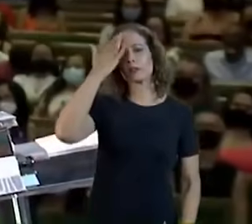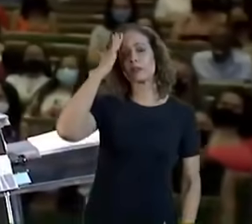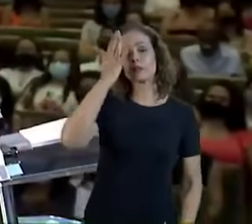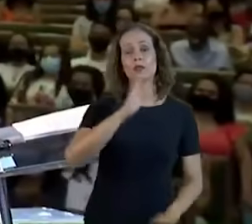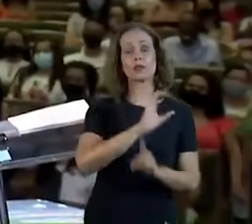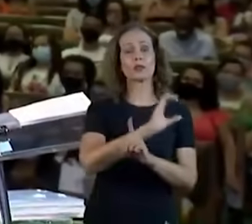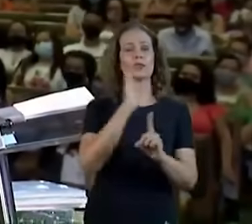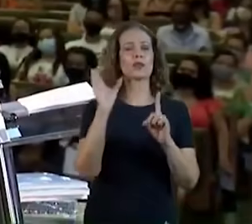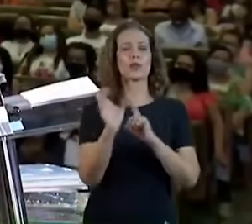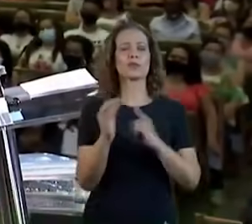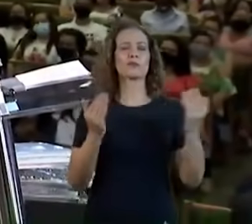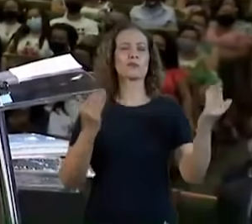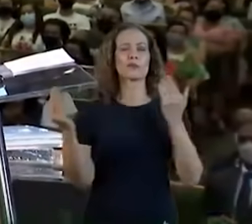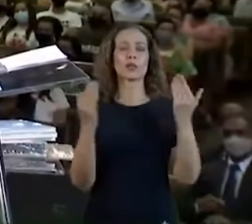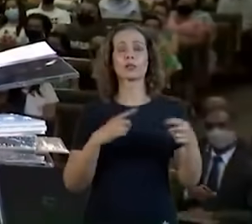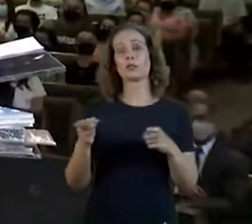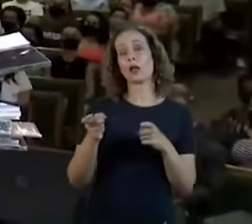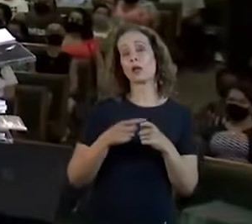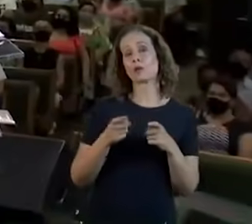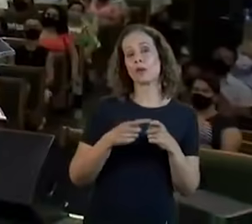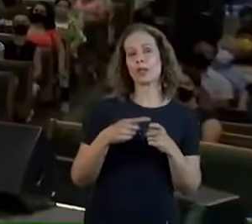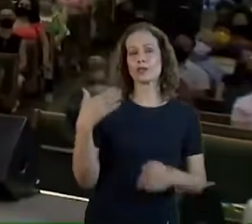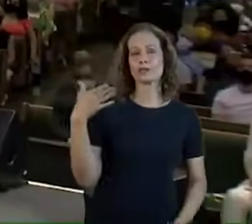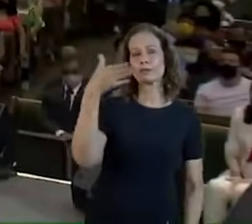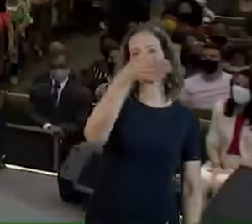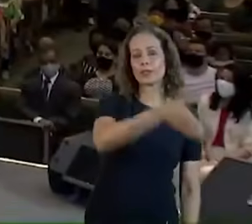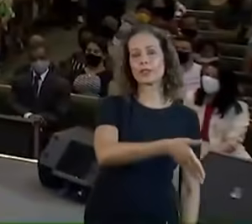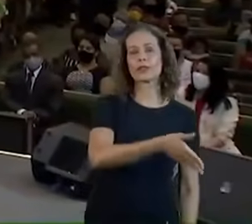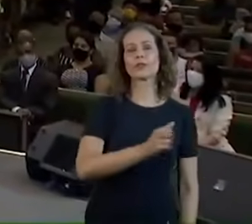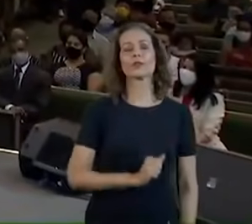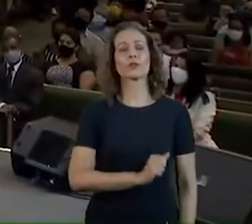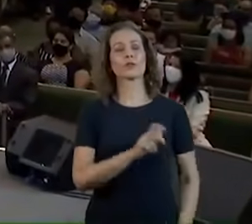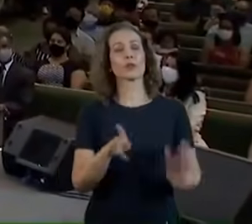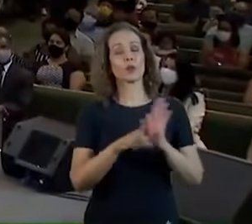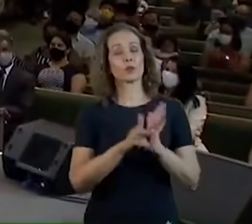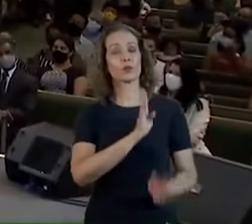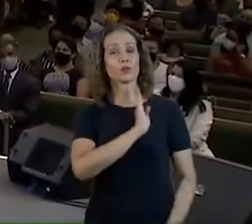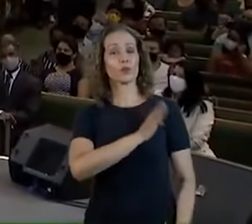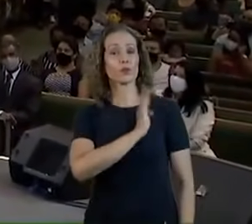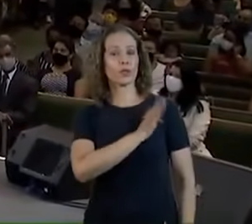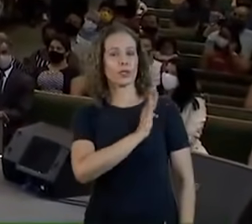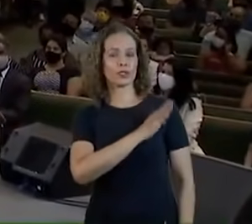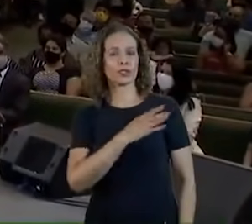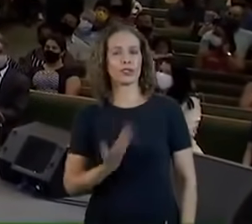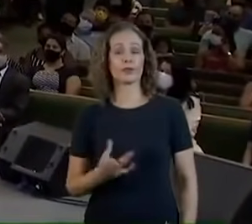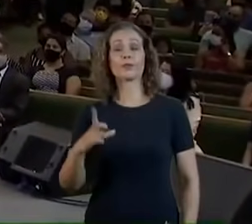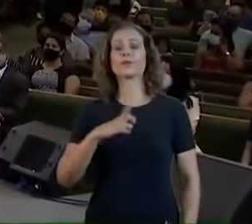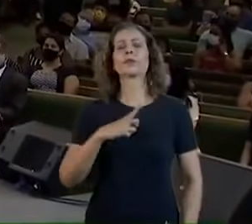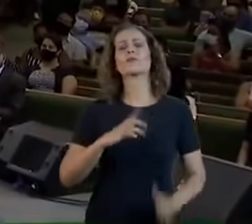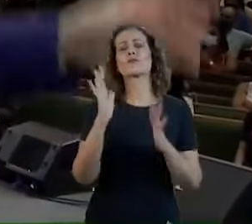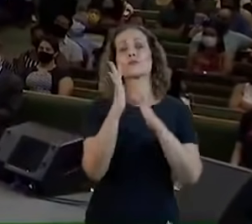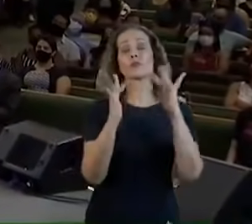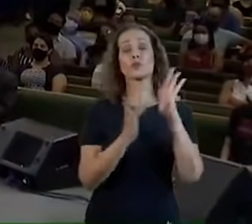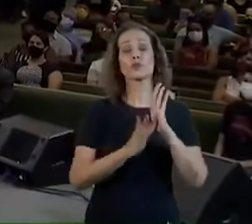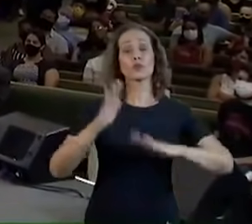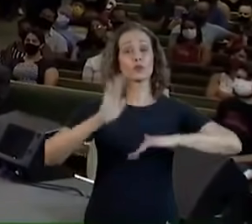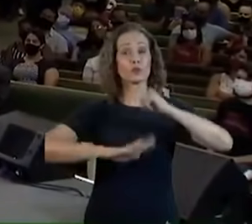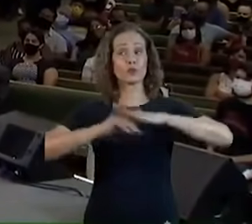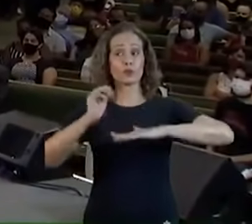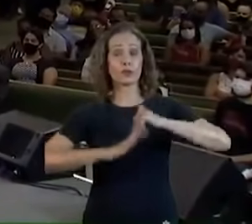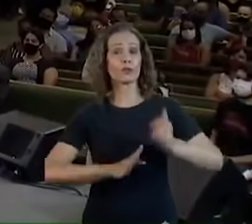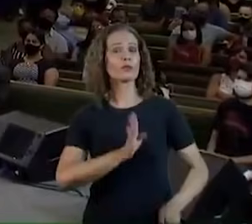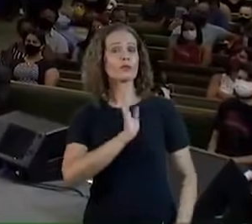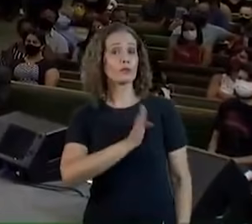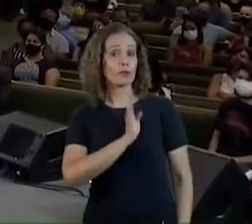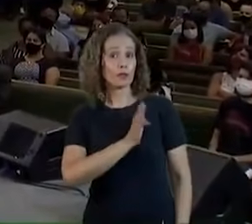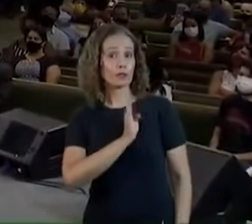ao cardiologista. Estamos aqui nessa manhã com o cardiologista de Nazaré, entendido de coração, e ele